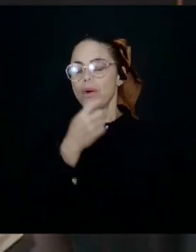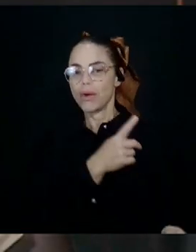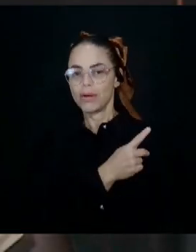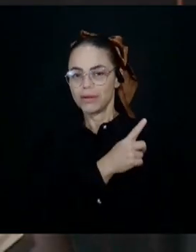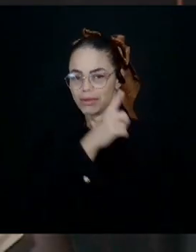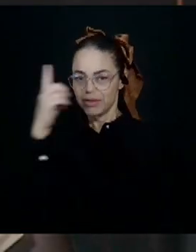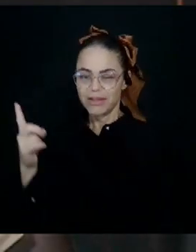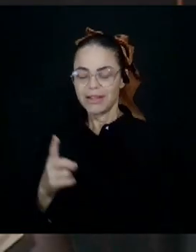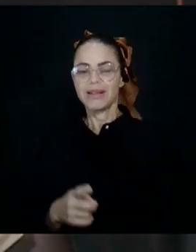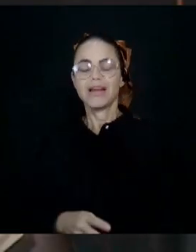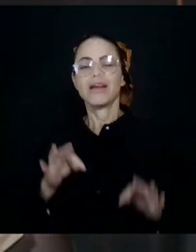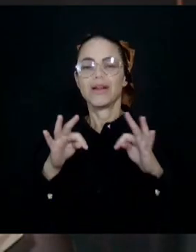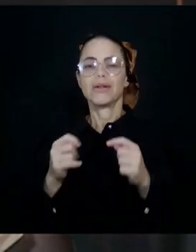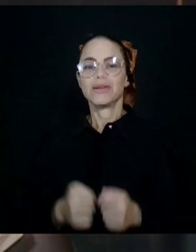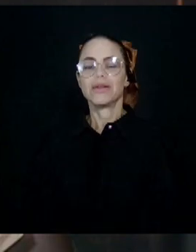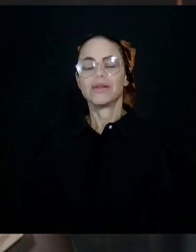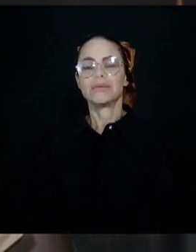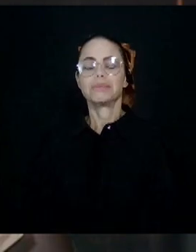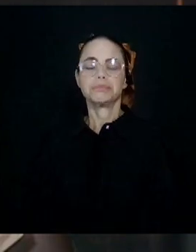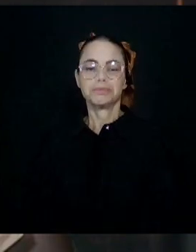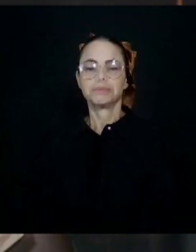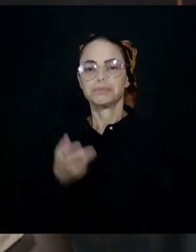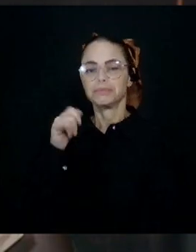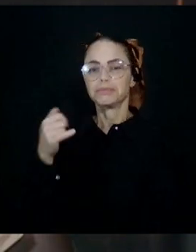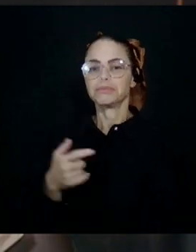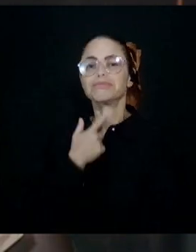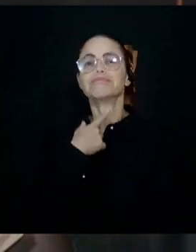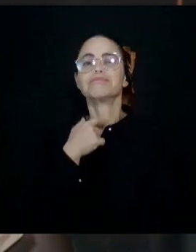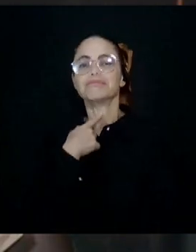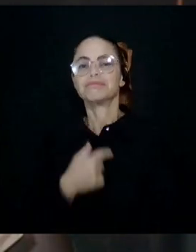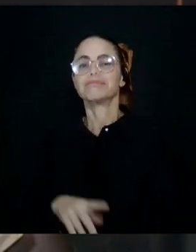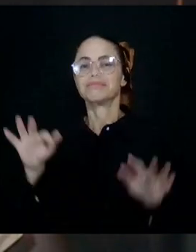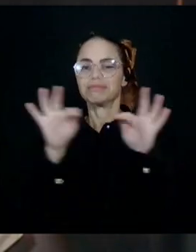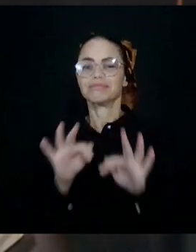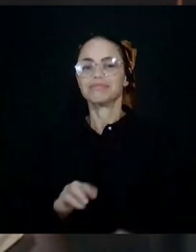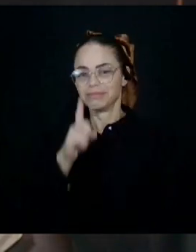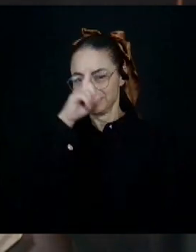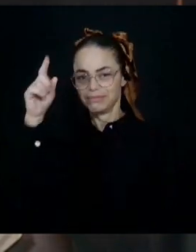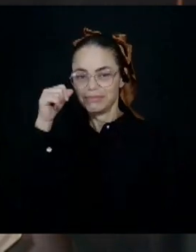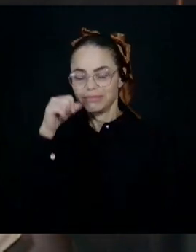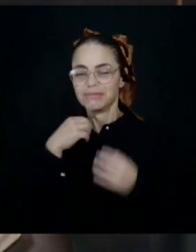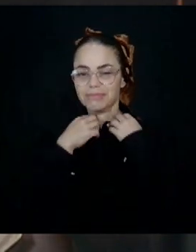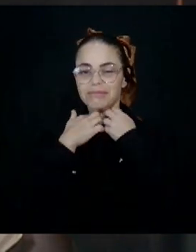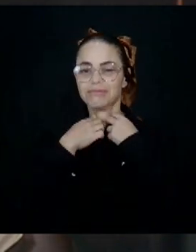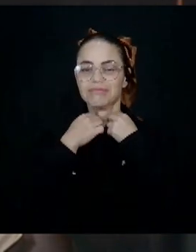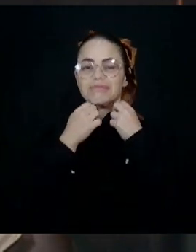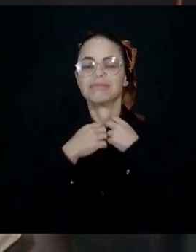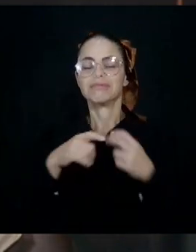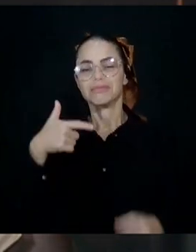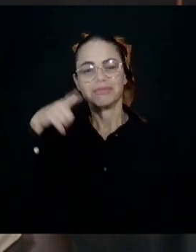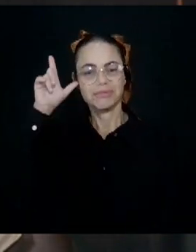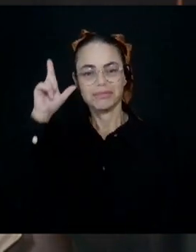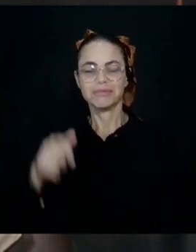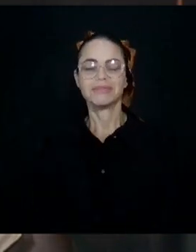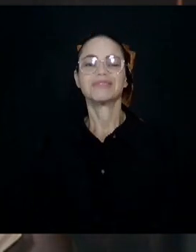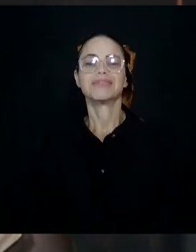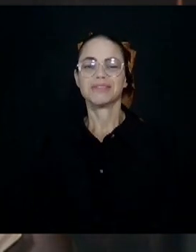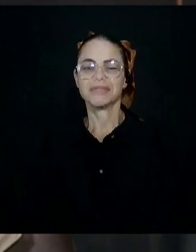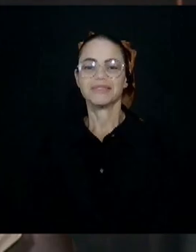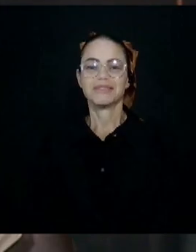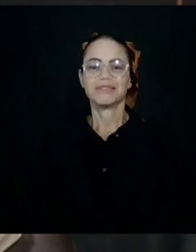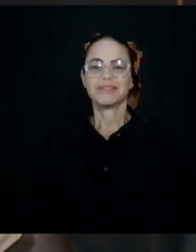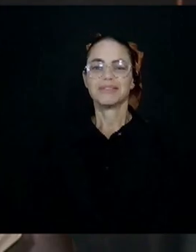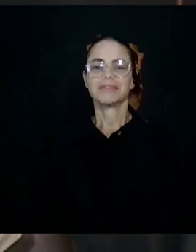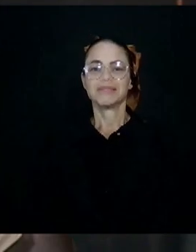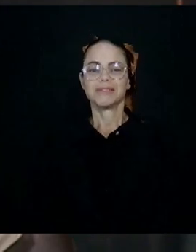Queria aproveitar e desejar, né, um feliz Dia da Mulher. Foi ontem, né, Isso. mas como a gente diz,